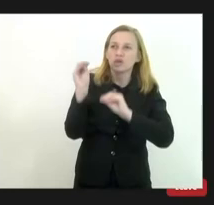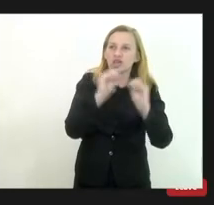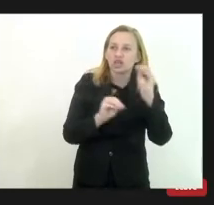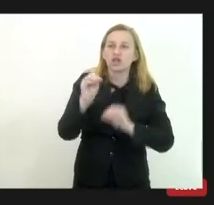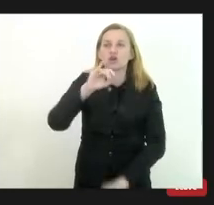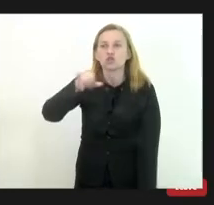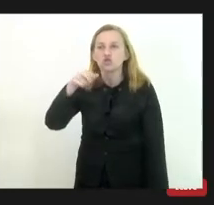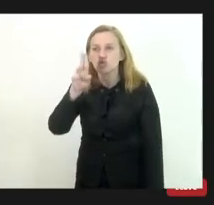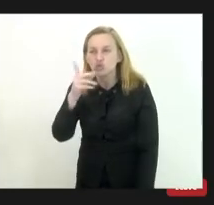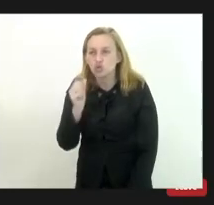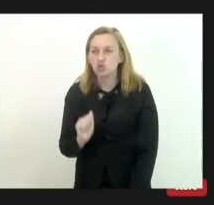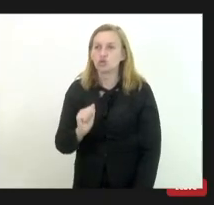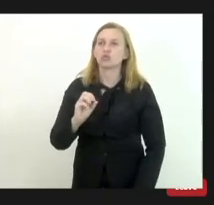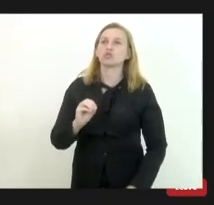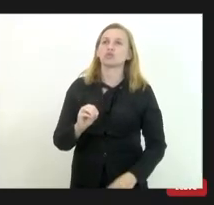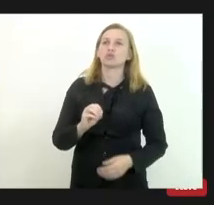Júlio,